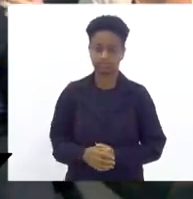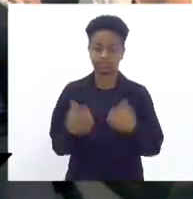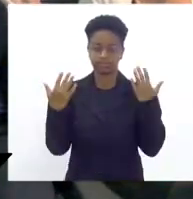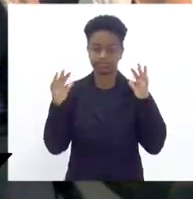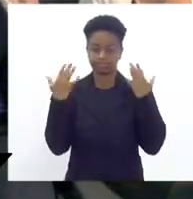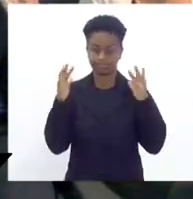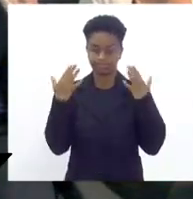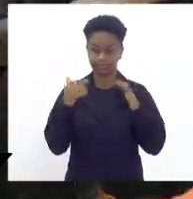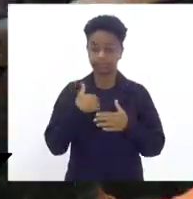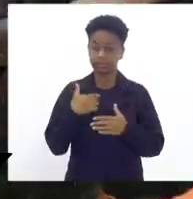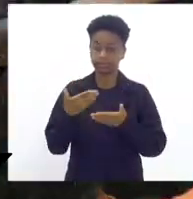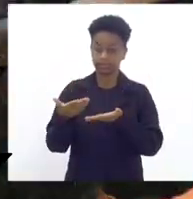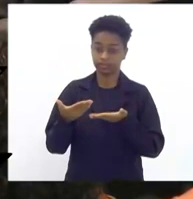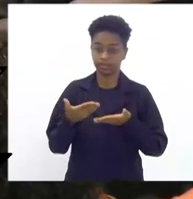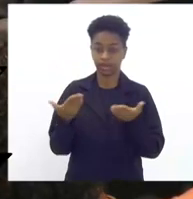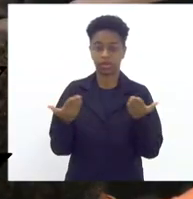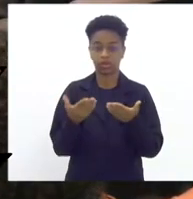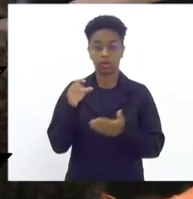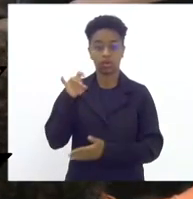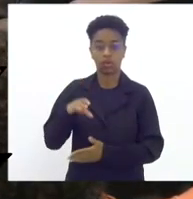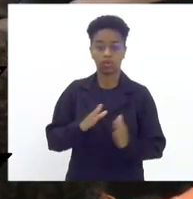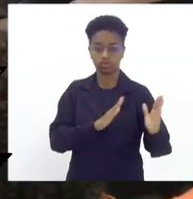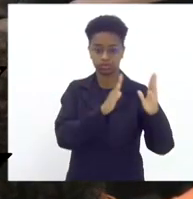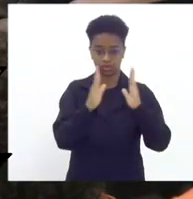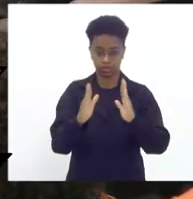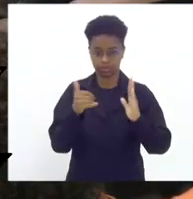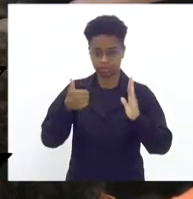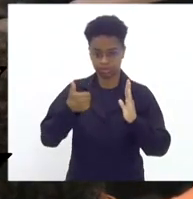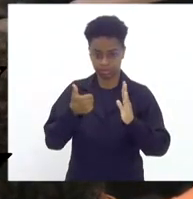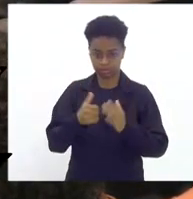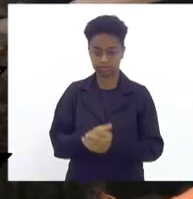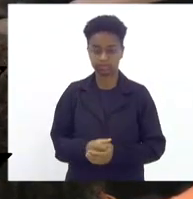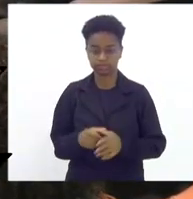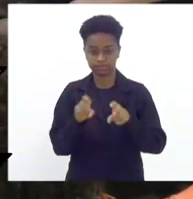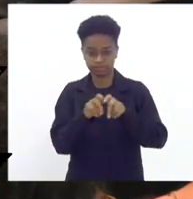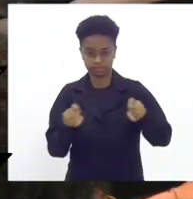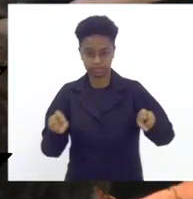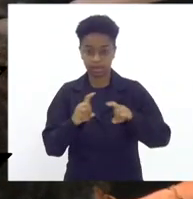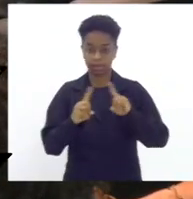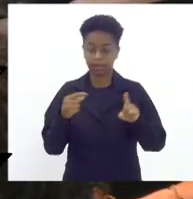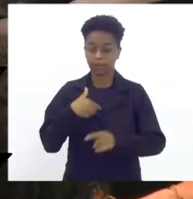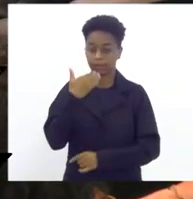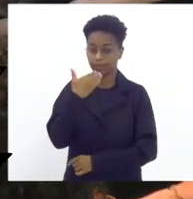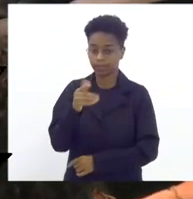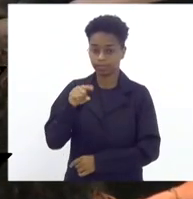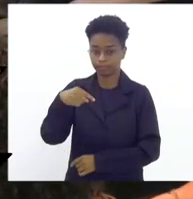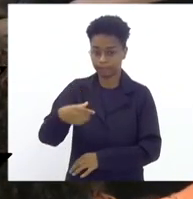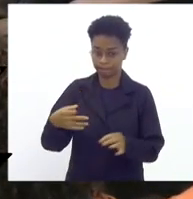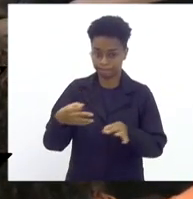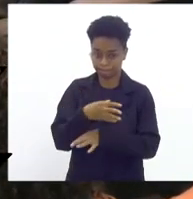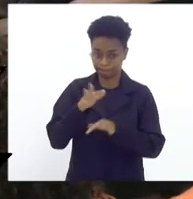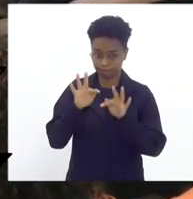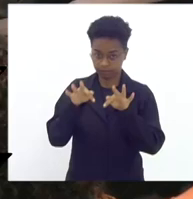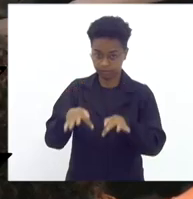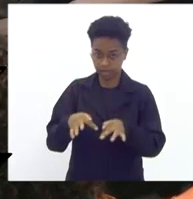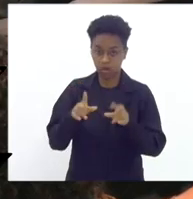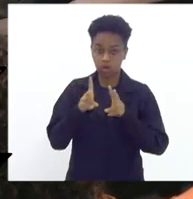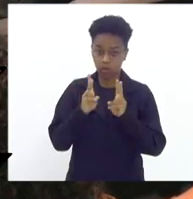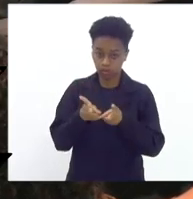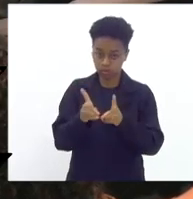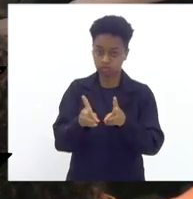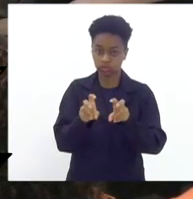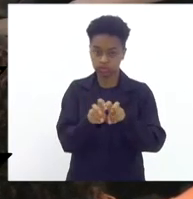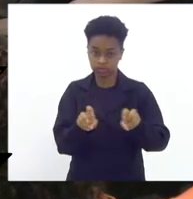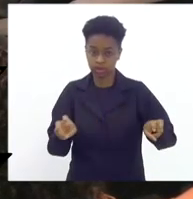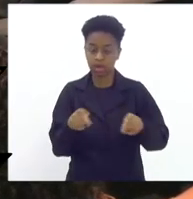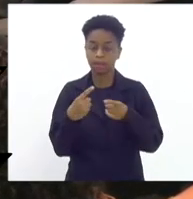chama agora a última fala aqui da nossa mesa mas eu peço que ao final da fala do Lucas a mesa continua e aqui